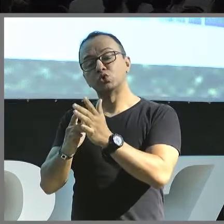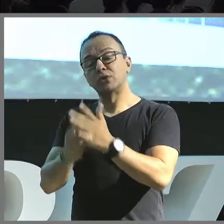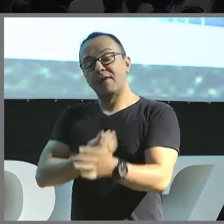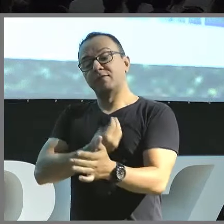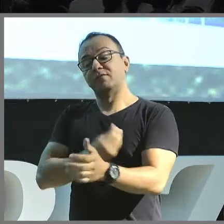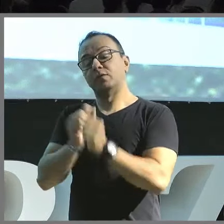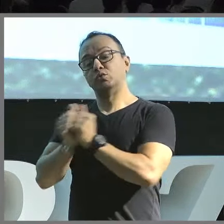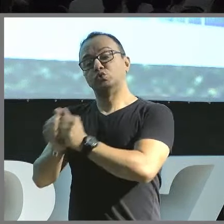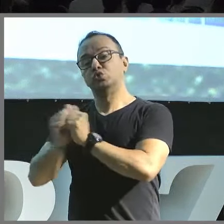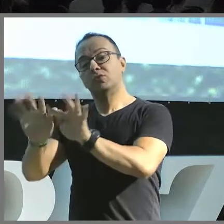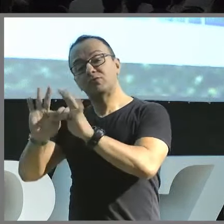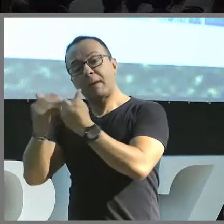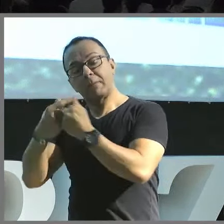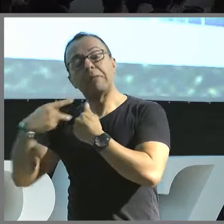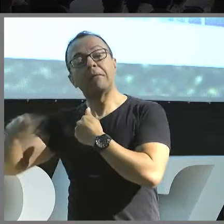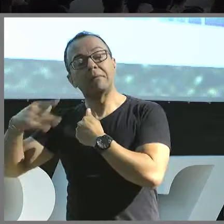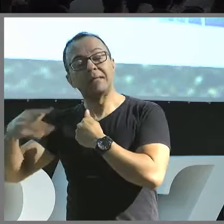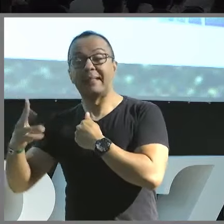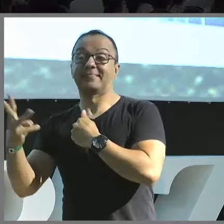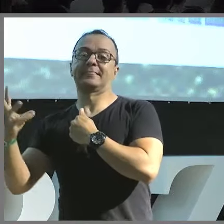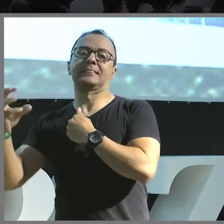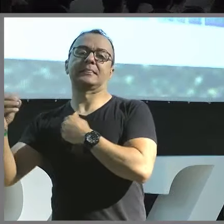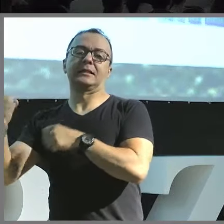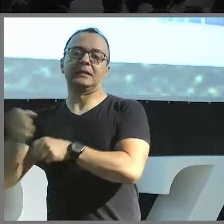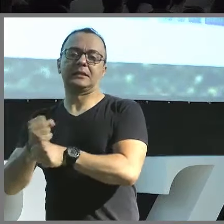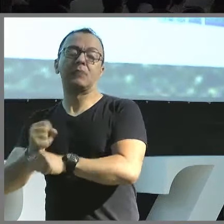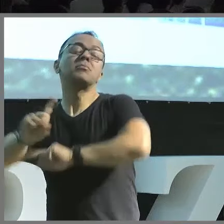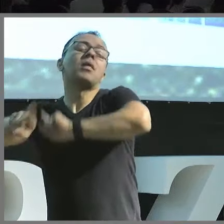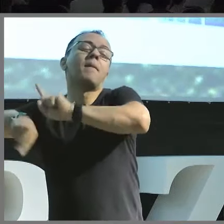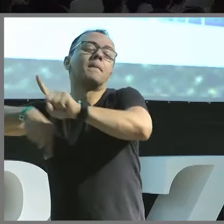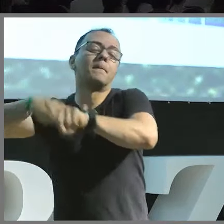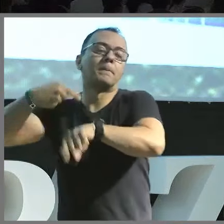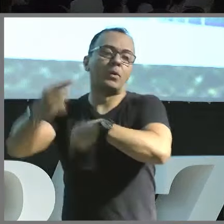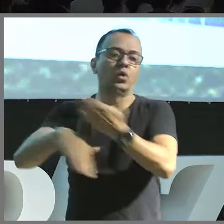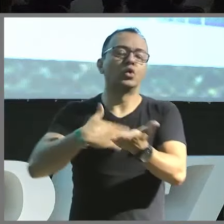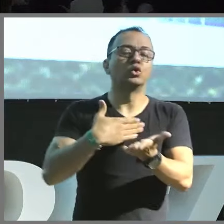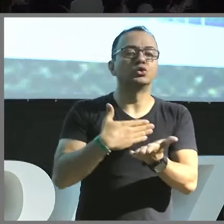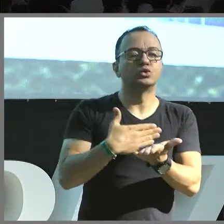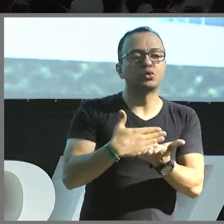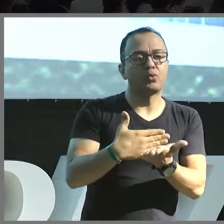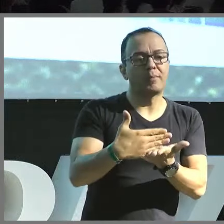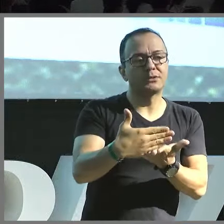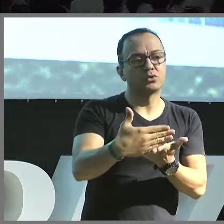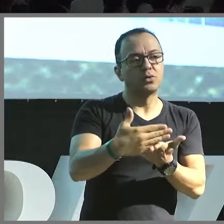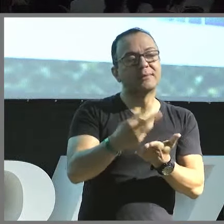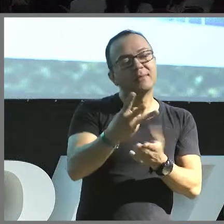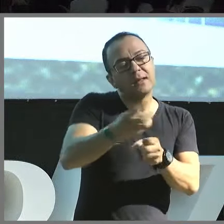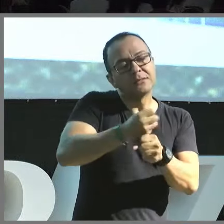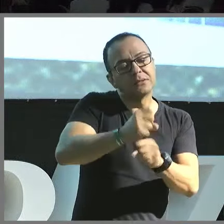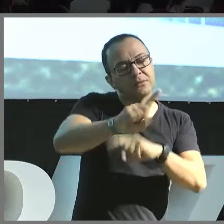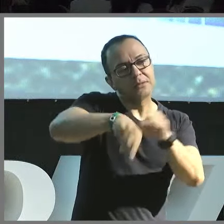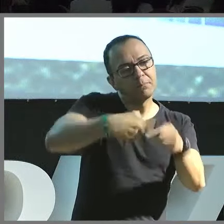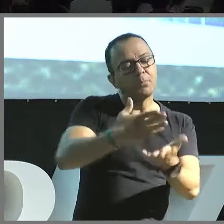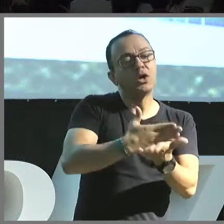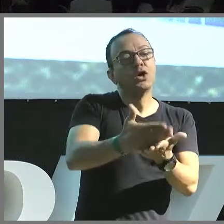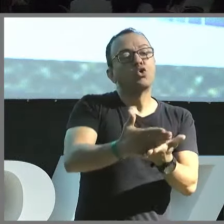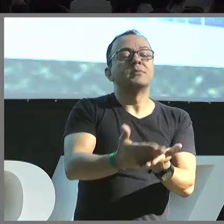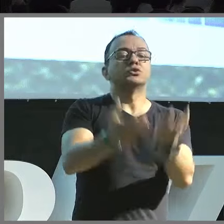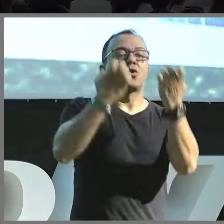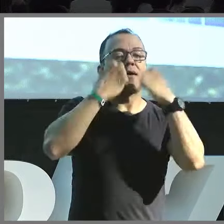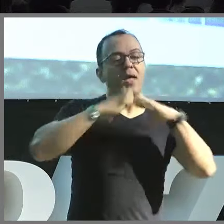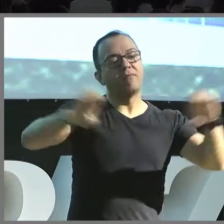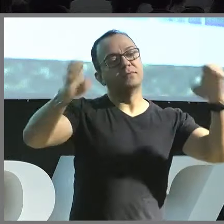em família, para depois e somente depois, por mais 3 aproximadamente, viver o ministério